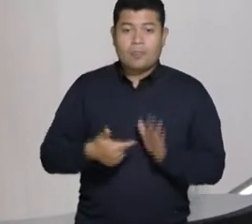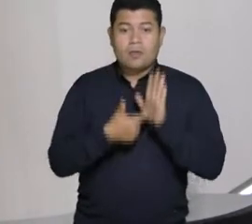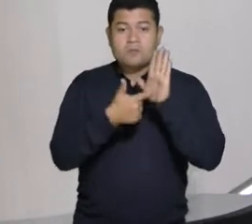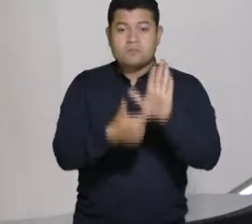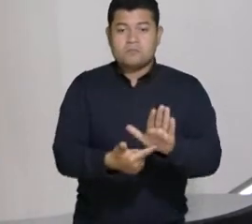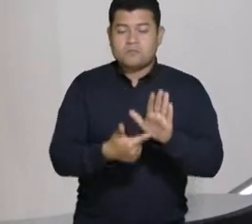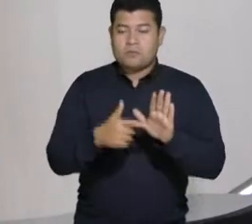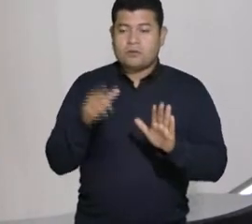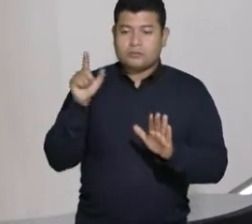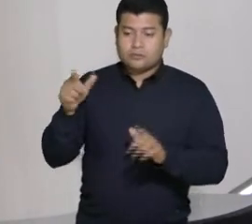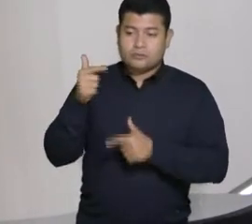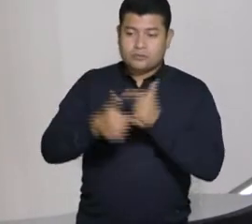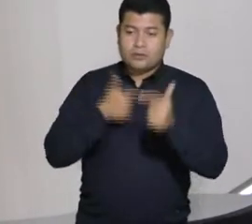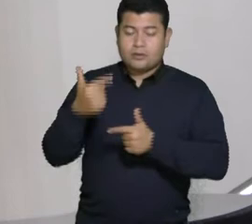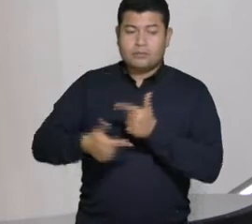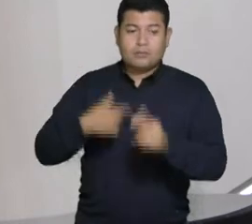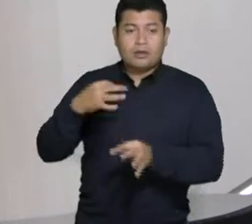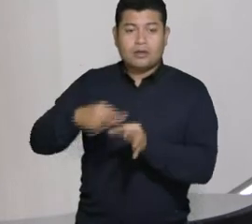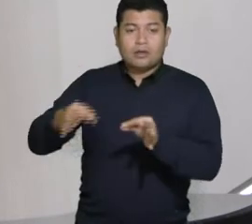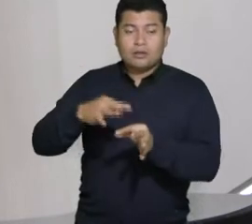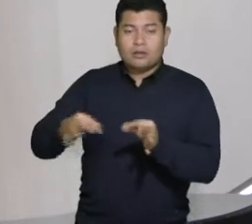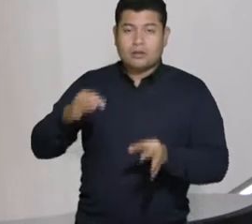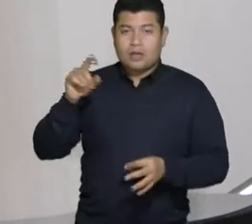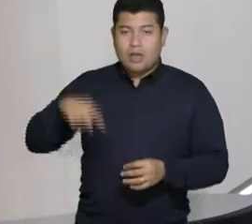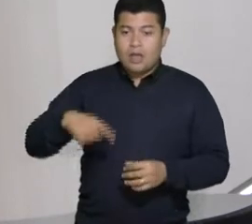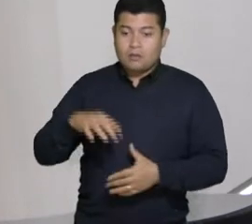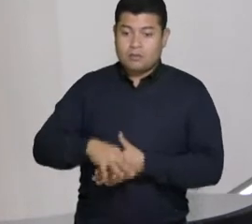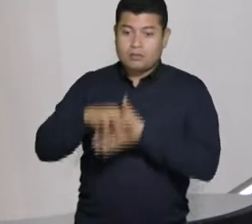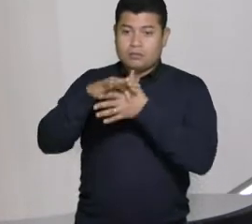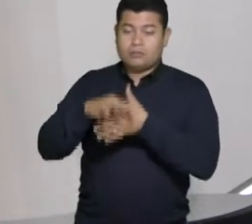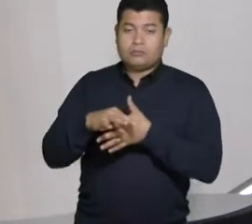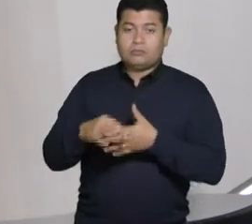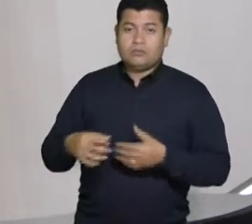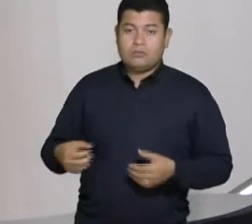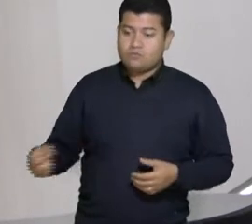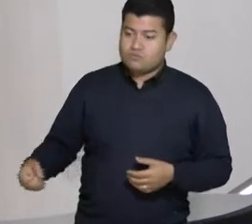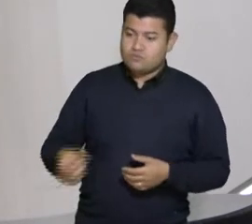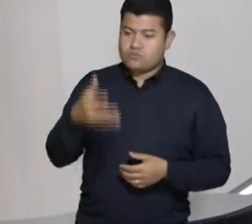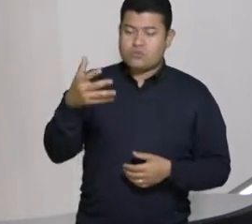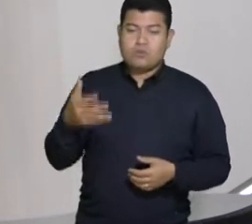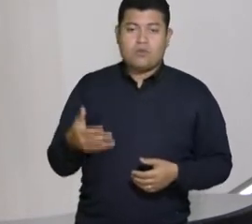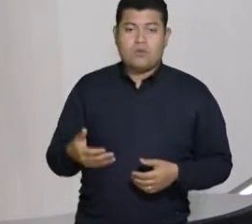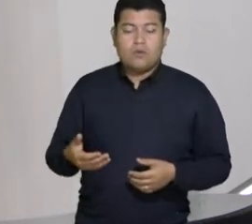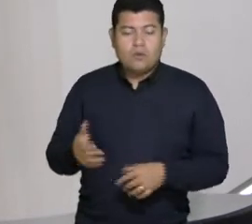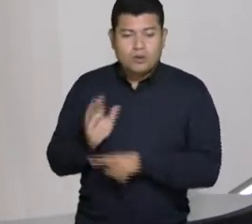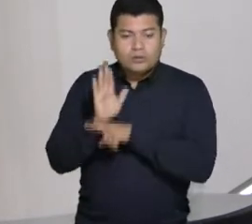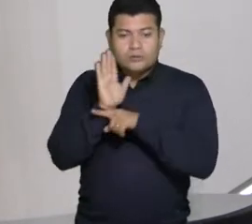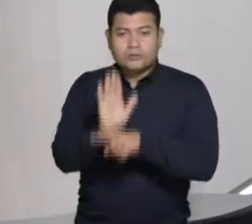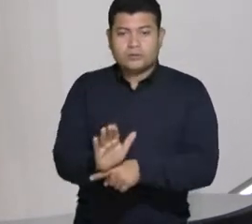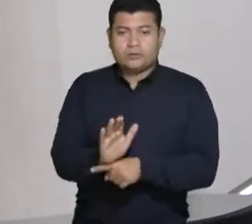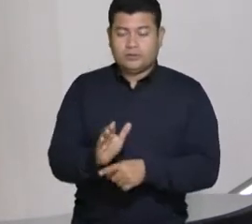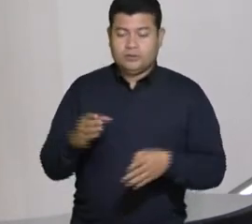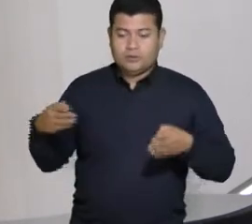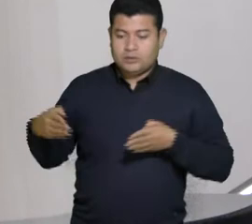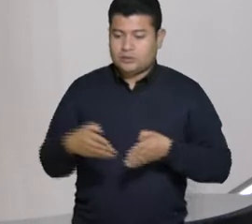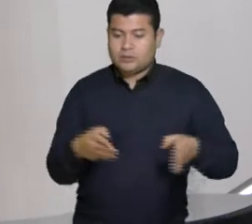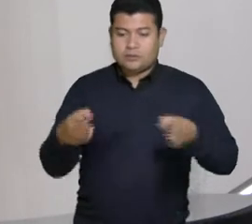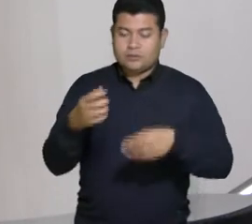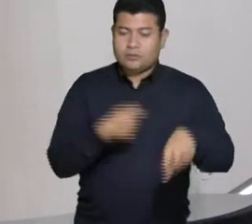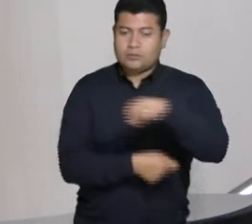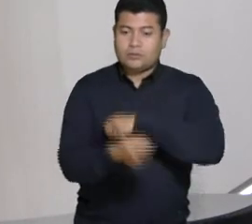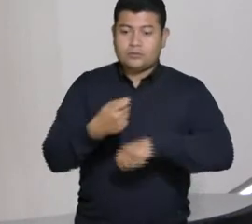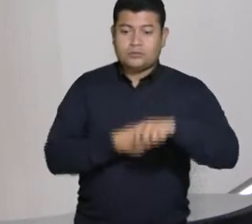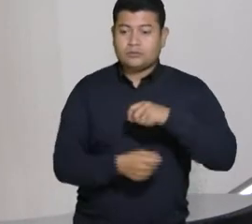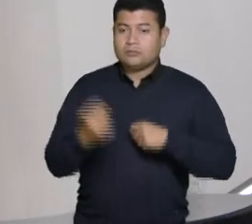é uma jovem empreendedor uma liderança que vem dar um novo gás para santidade tão importante segmento econômico tão